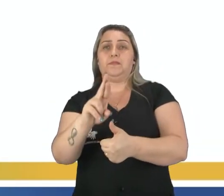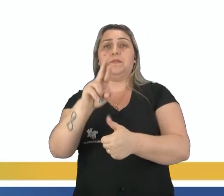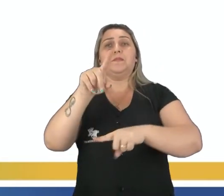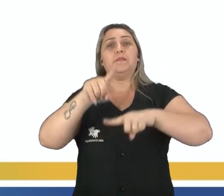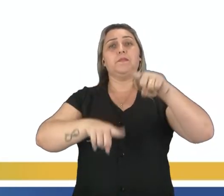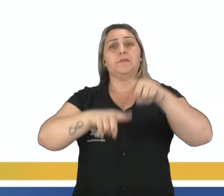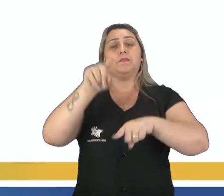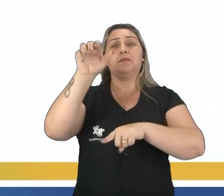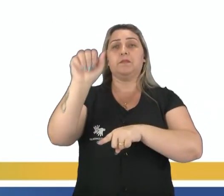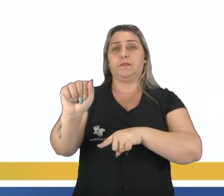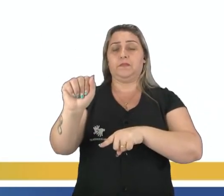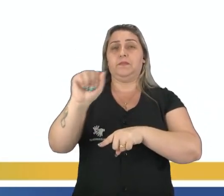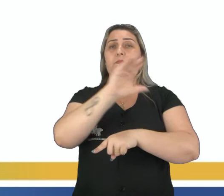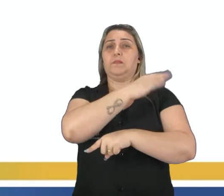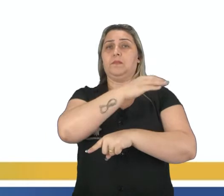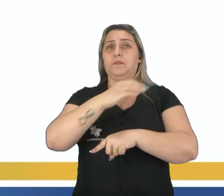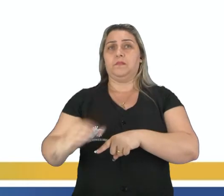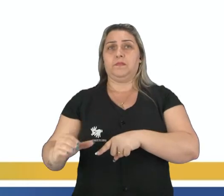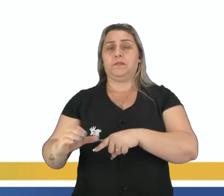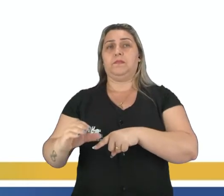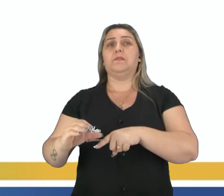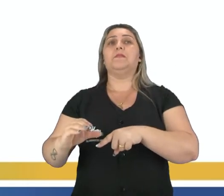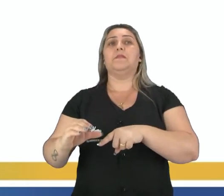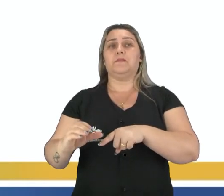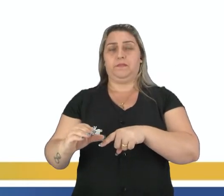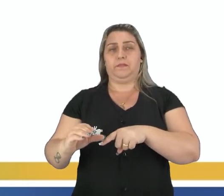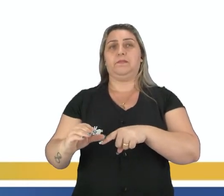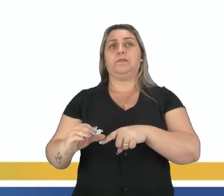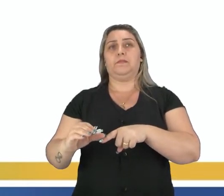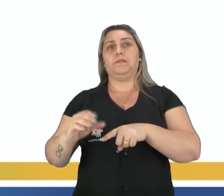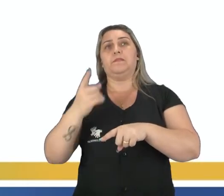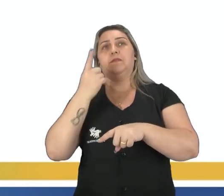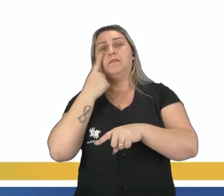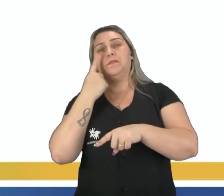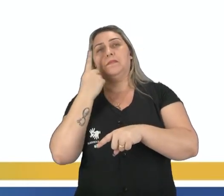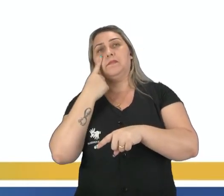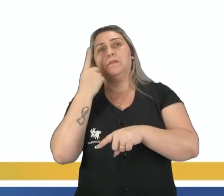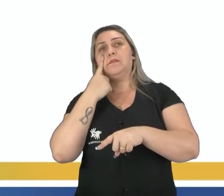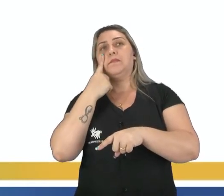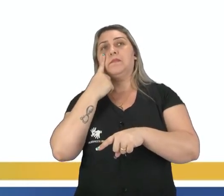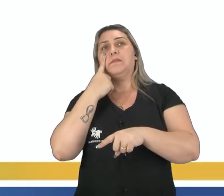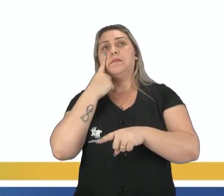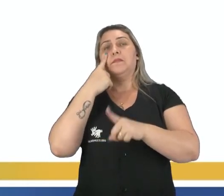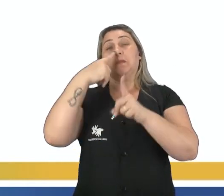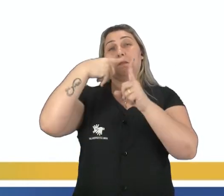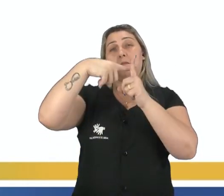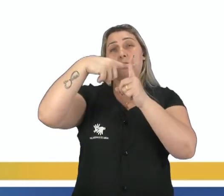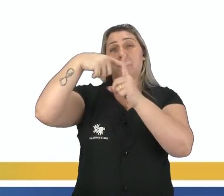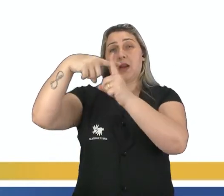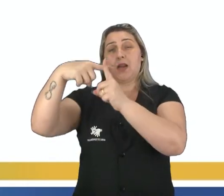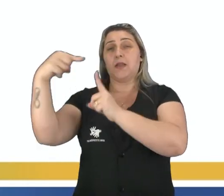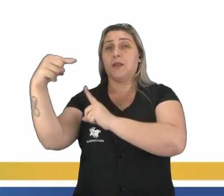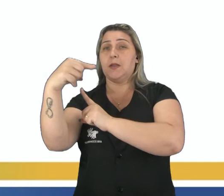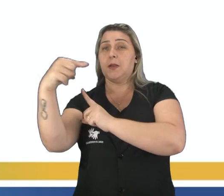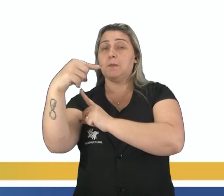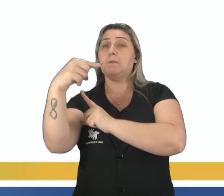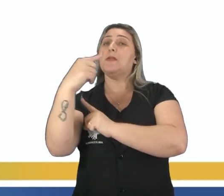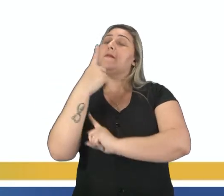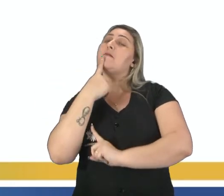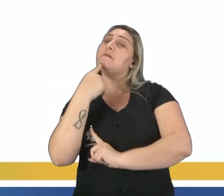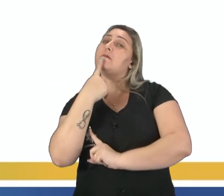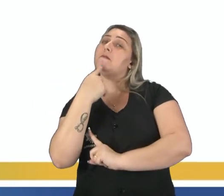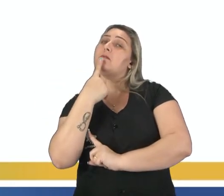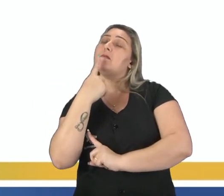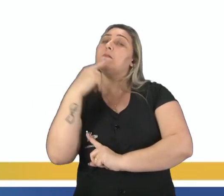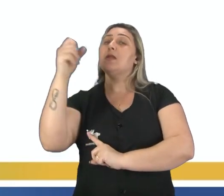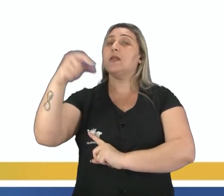A, as cargas ali estão distribuídas neles, tu verifica o sinalzinho mais e menos ali na cor